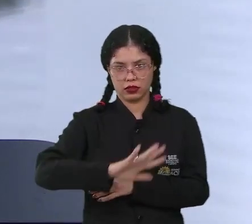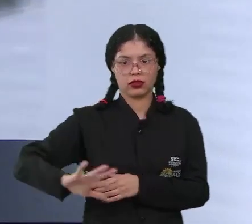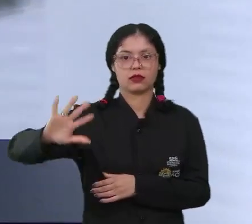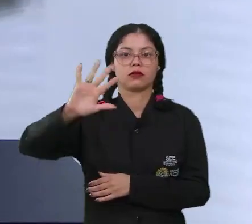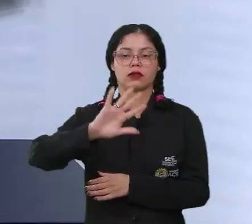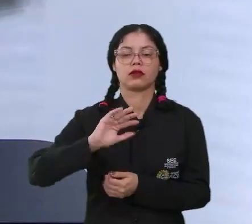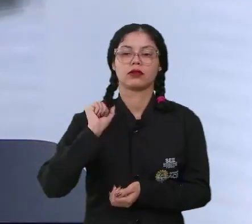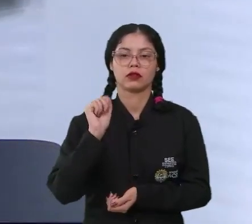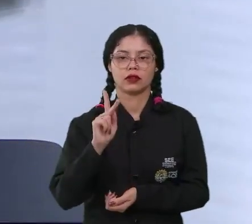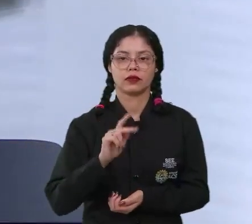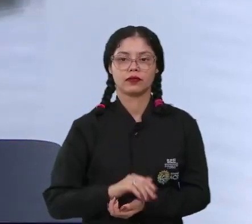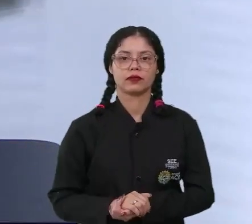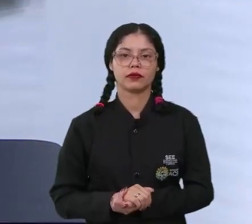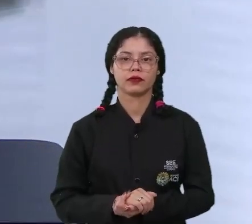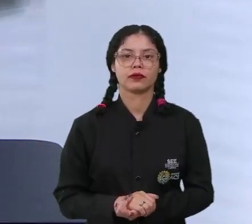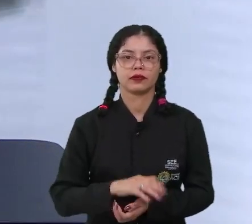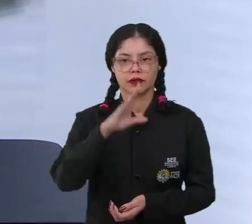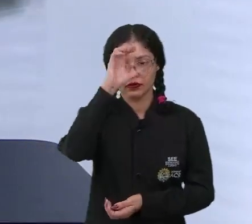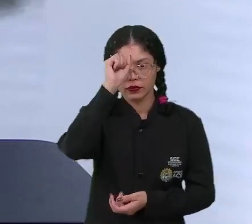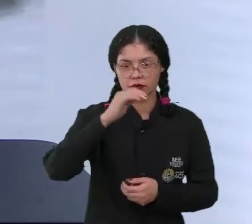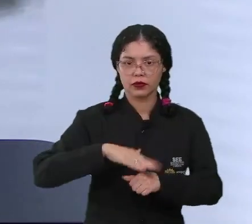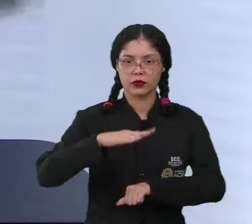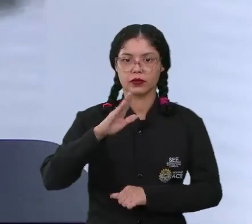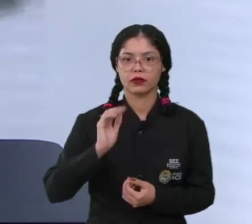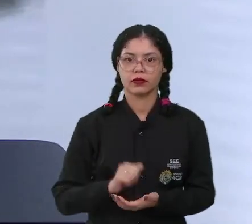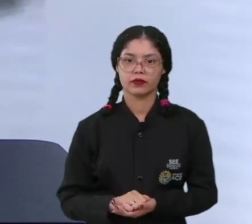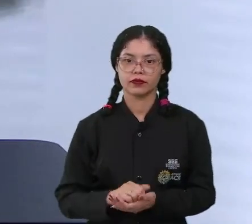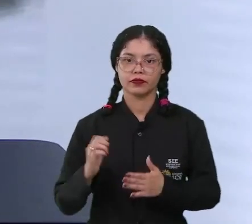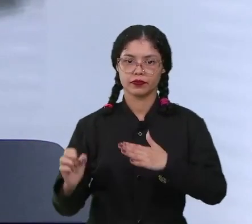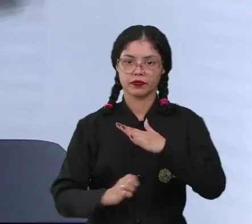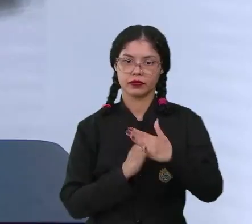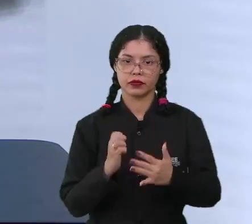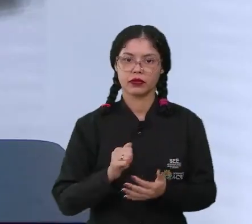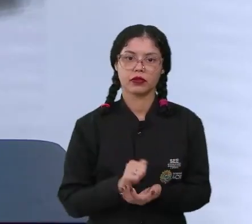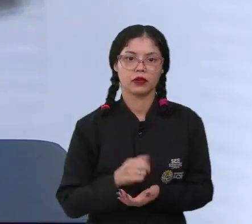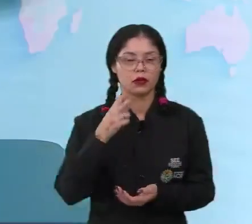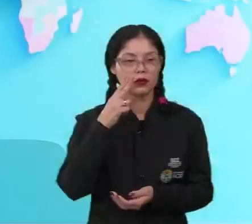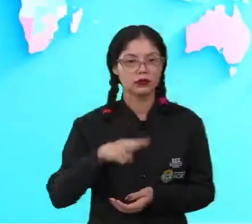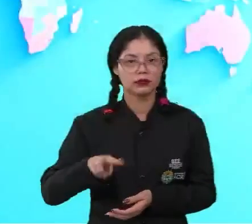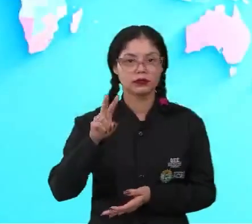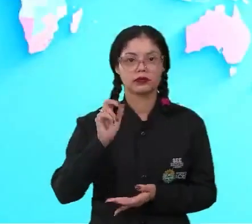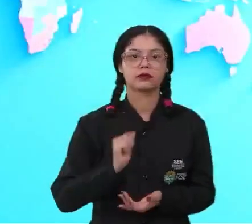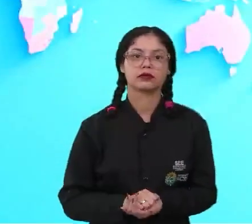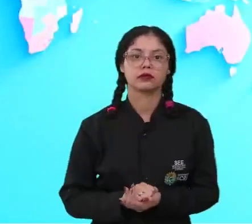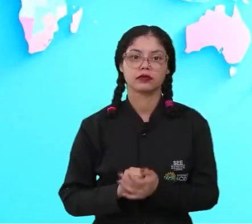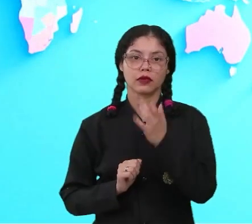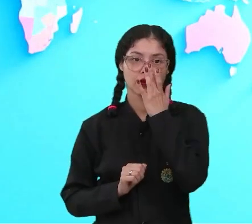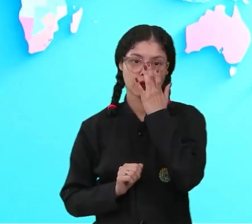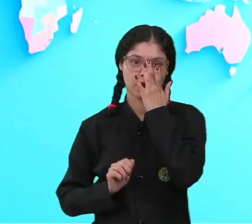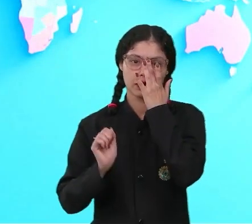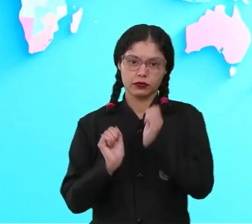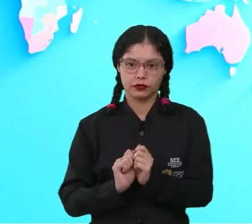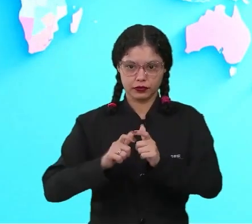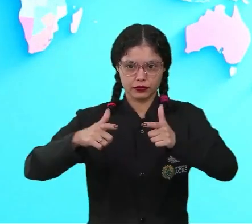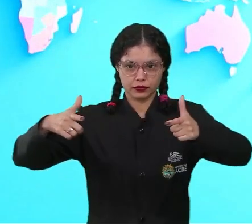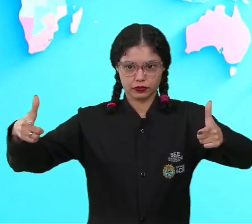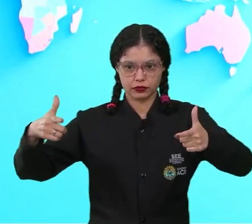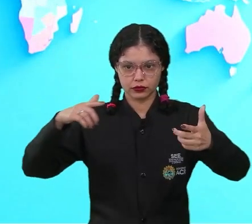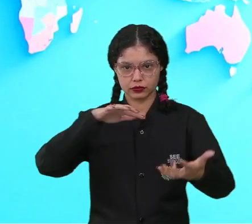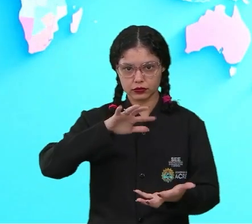transnacionais, certo? Vamos aprender um pouco mais sobre essas empresas? Vejam só. A expansão global